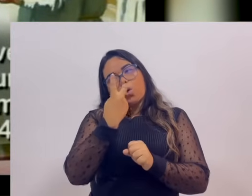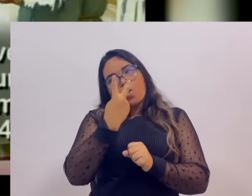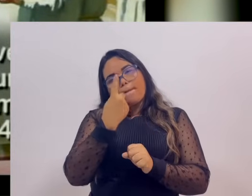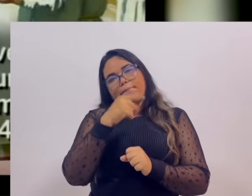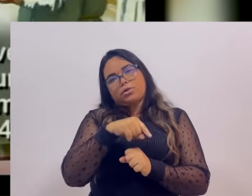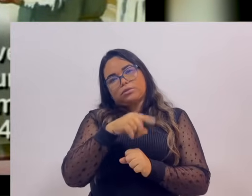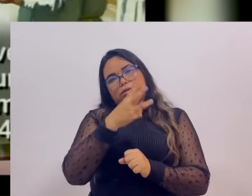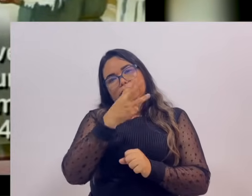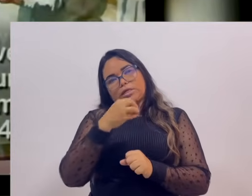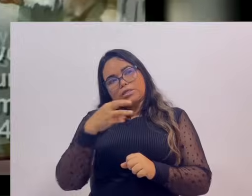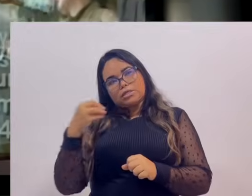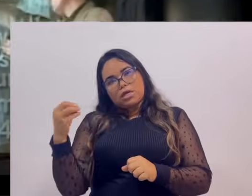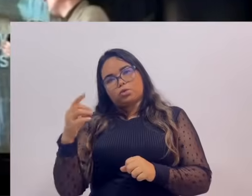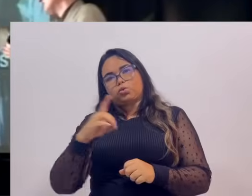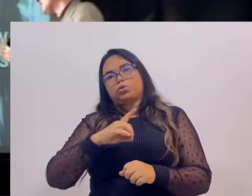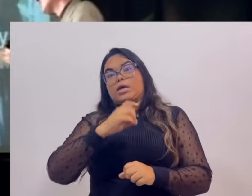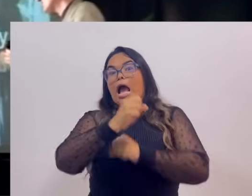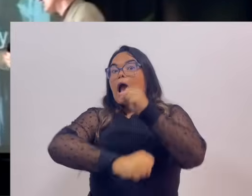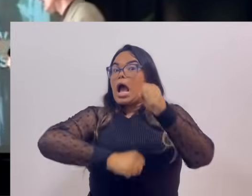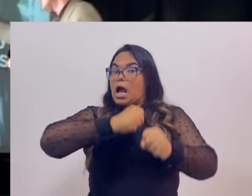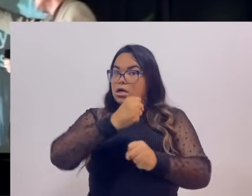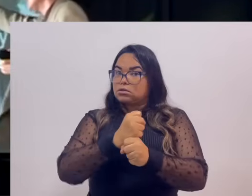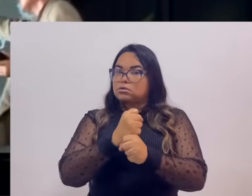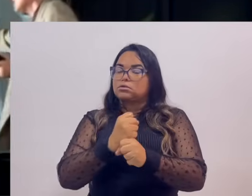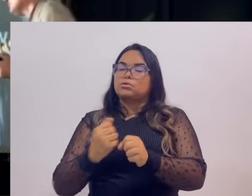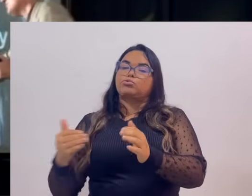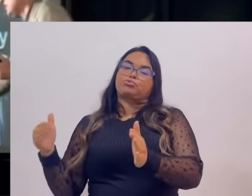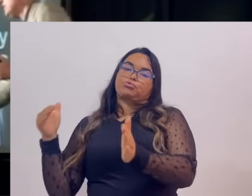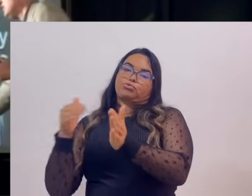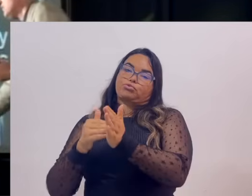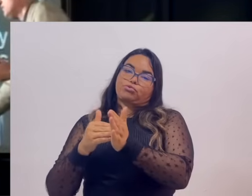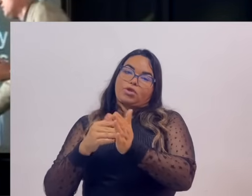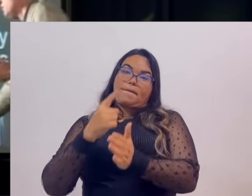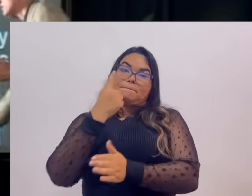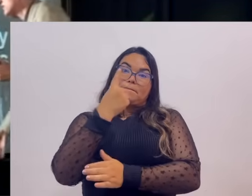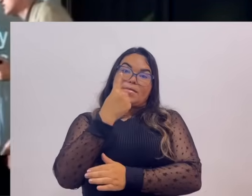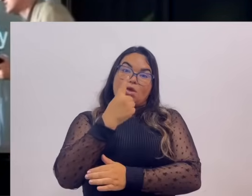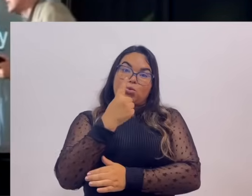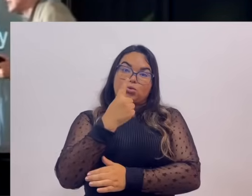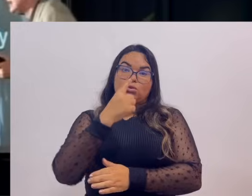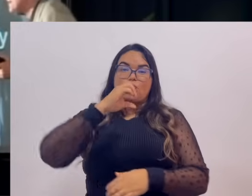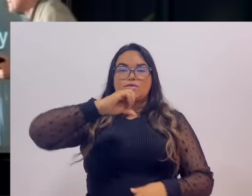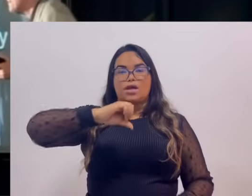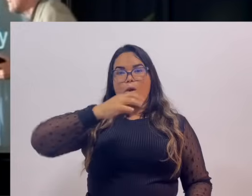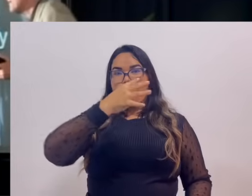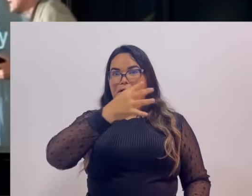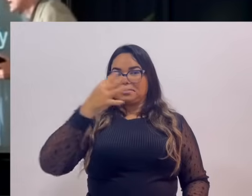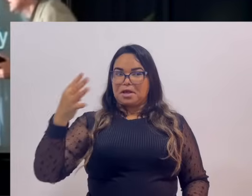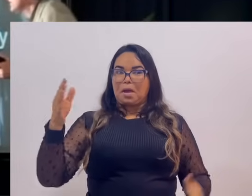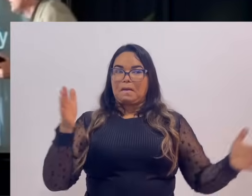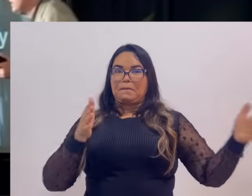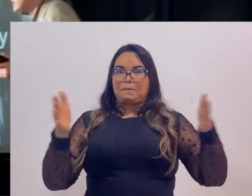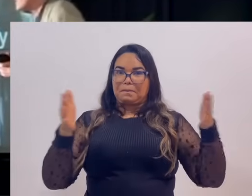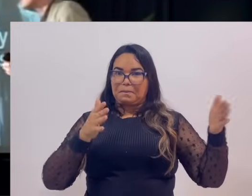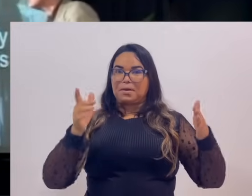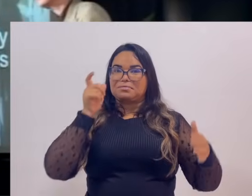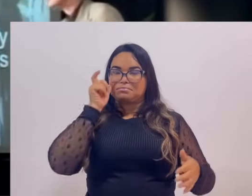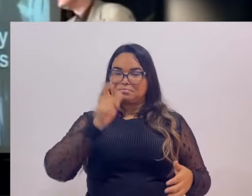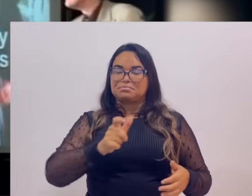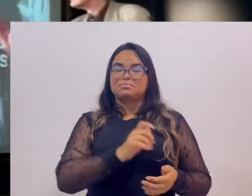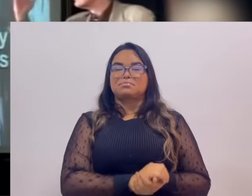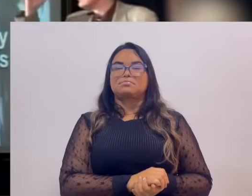e se temos dois mil e trezentos dias ou anos chega até 1844 é um tempo